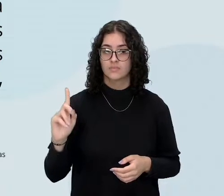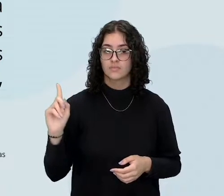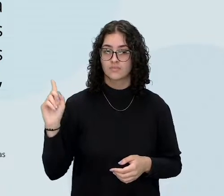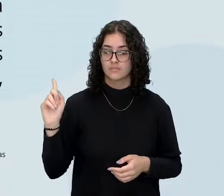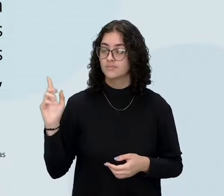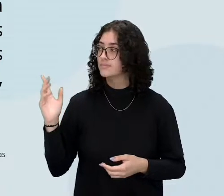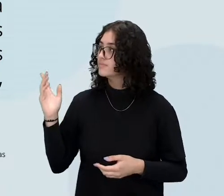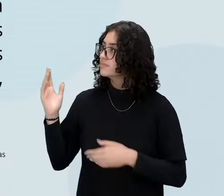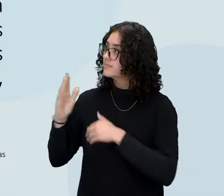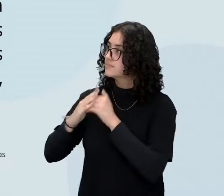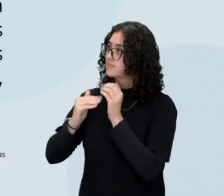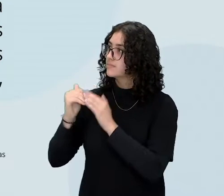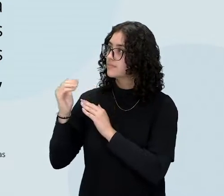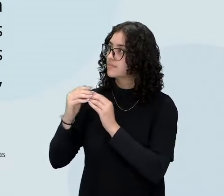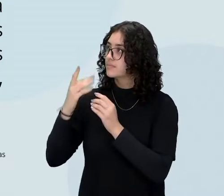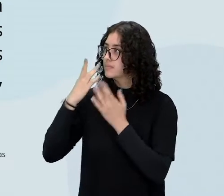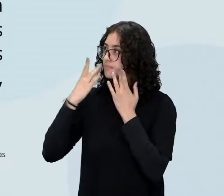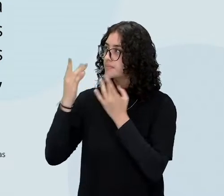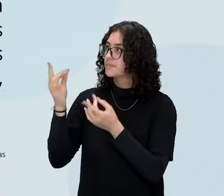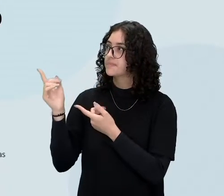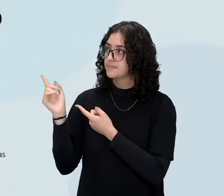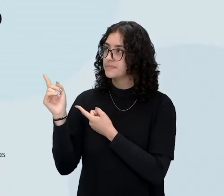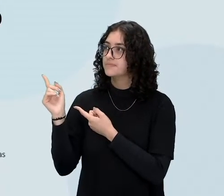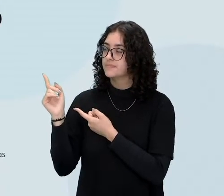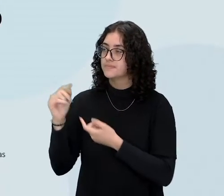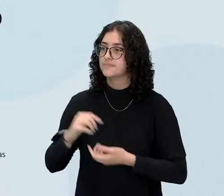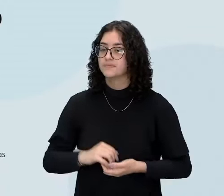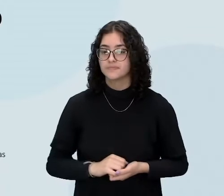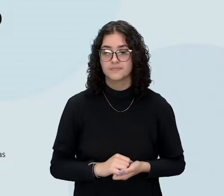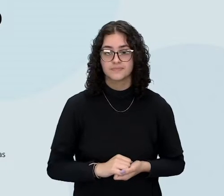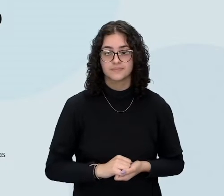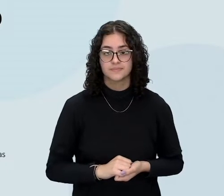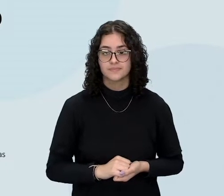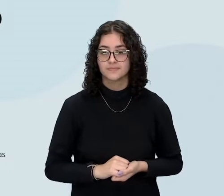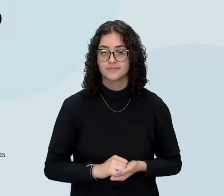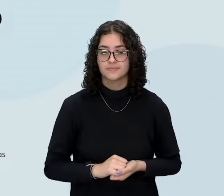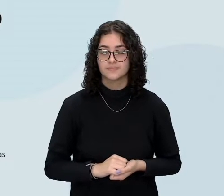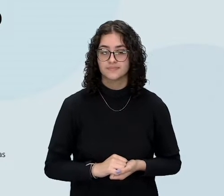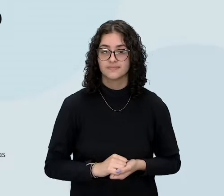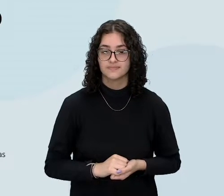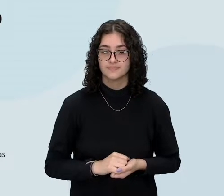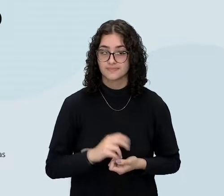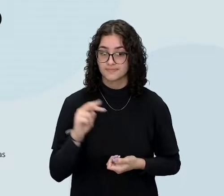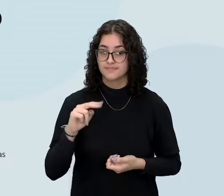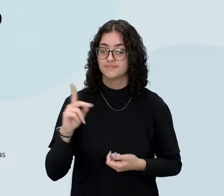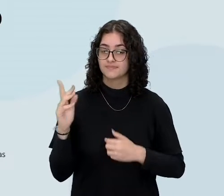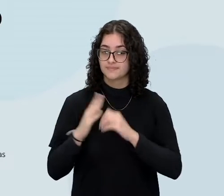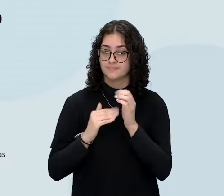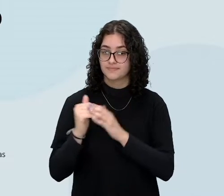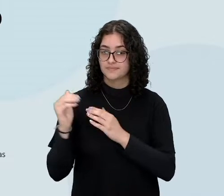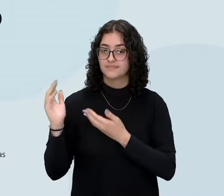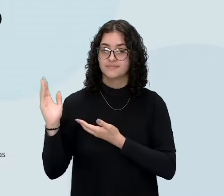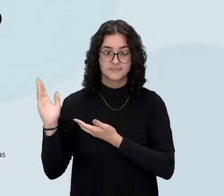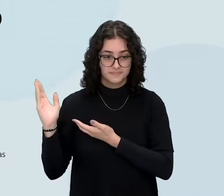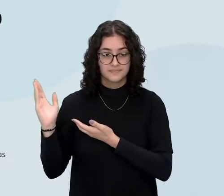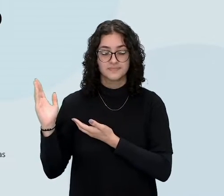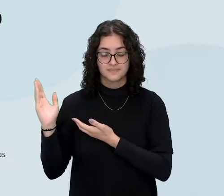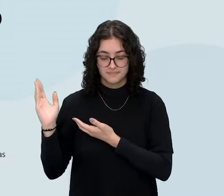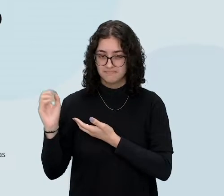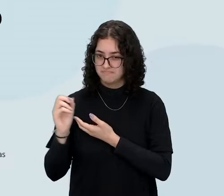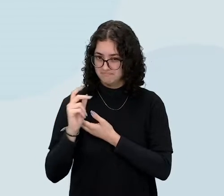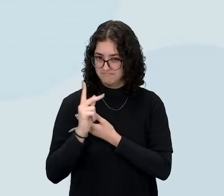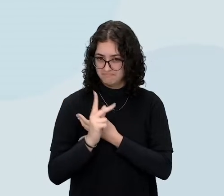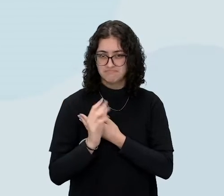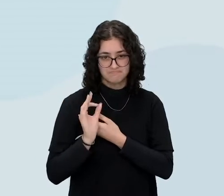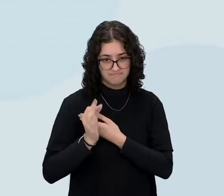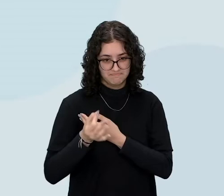EMIF CNT 03 e a EMIF CNT 07, tá